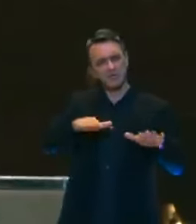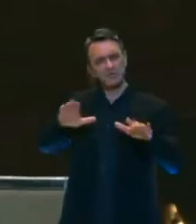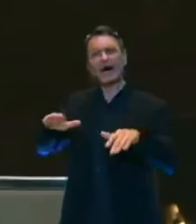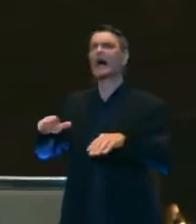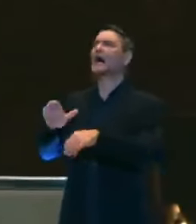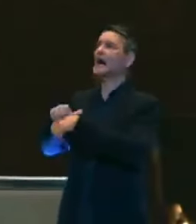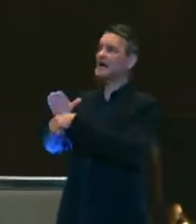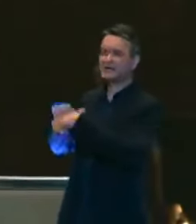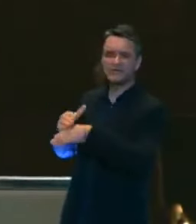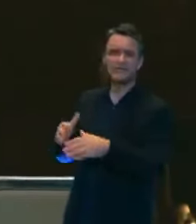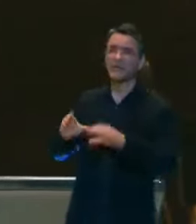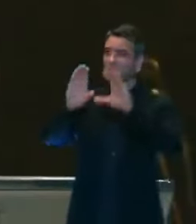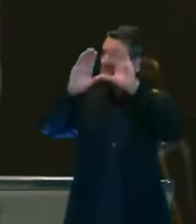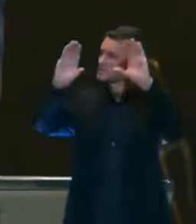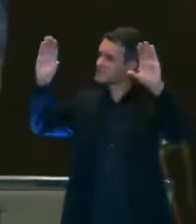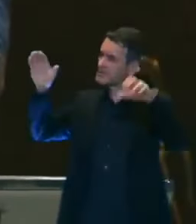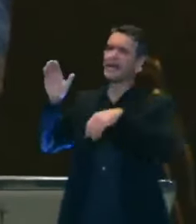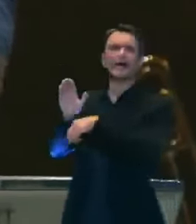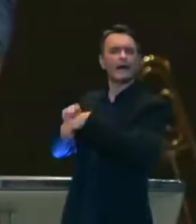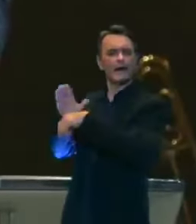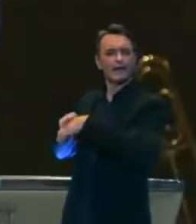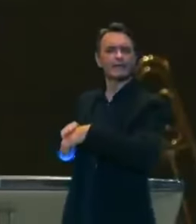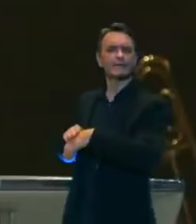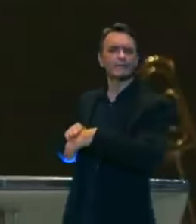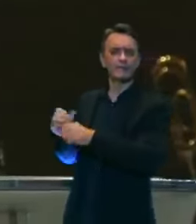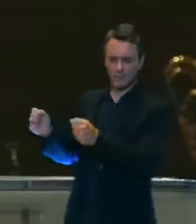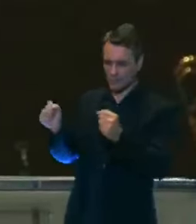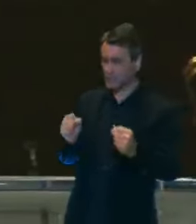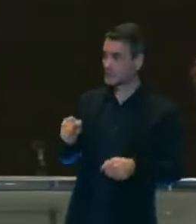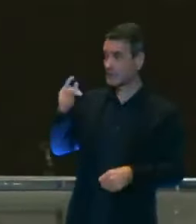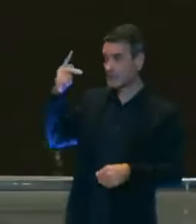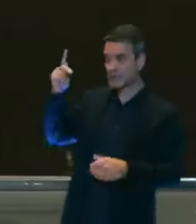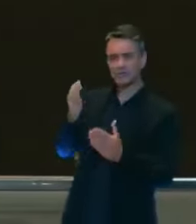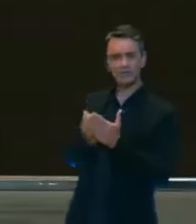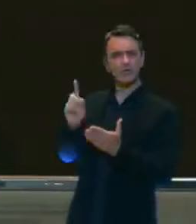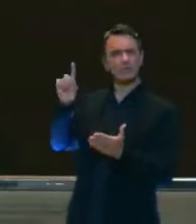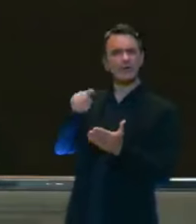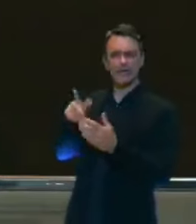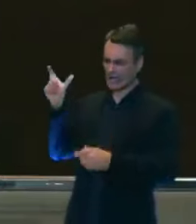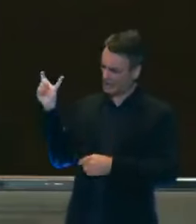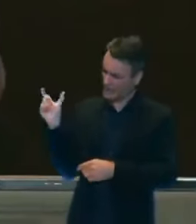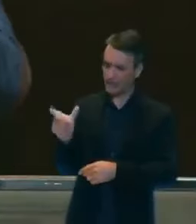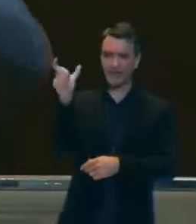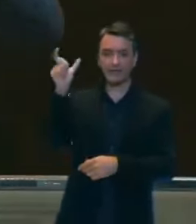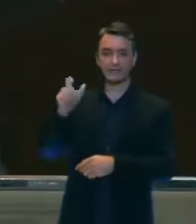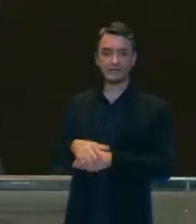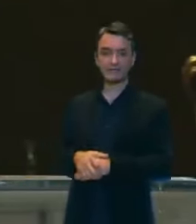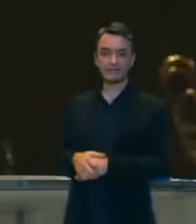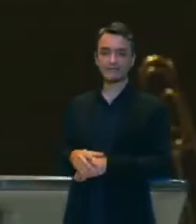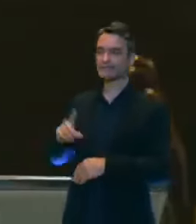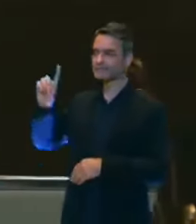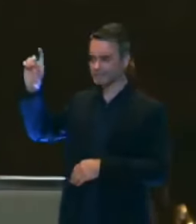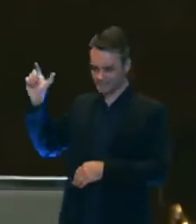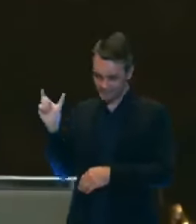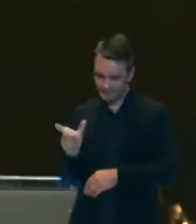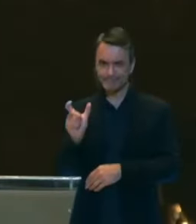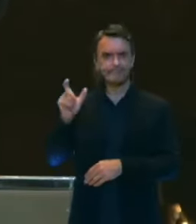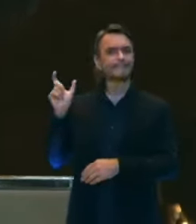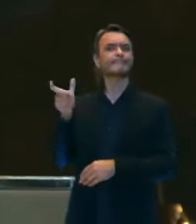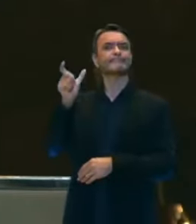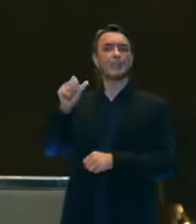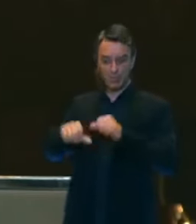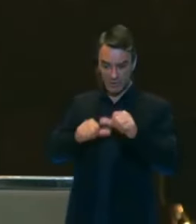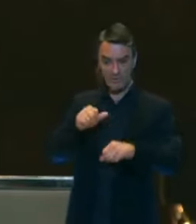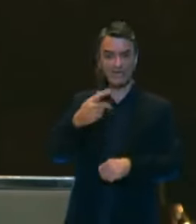os céus assim. Com o poder da sua palavra. Você acha que Ele não pode mudar as coisas na sua casa? Você acha que Ele não pode